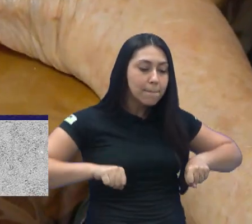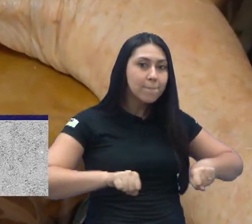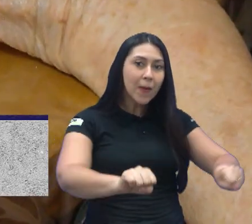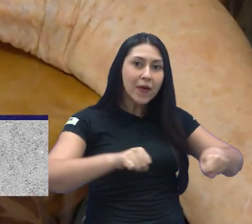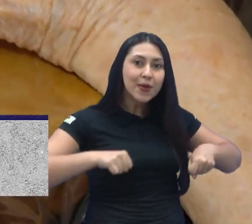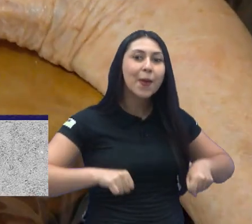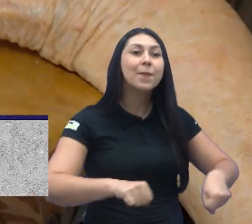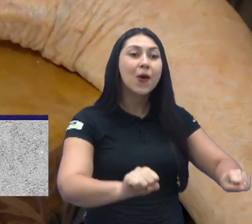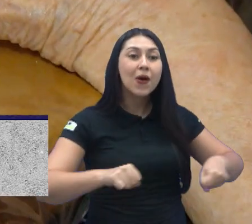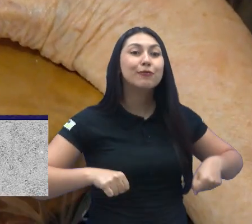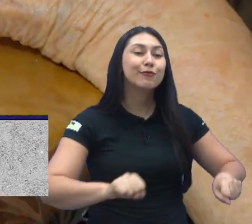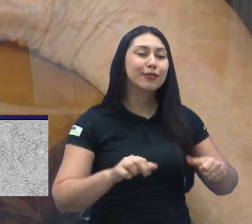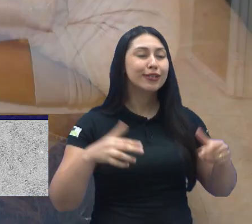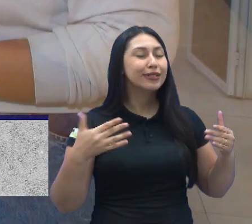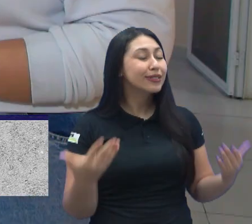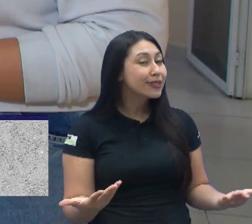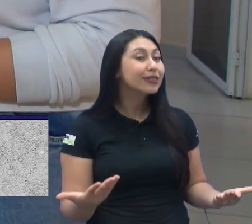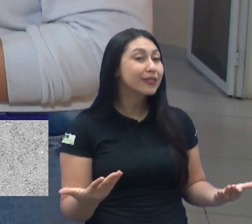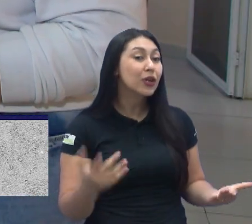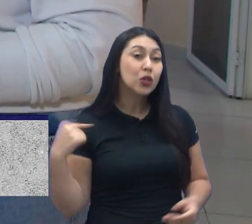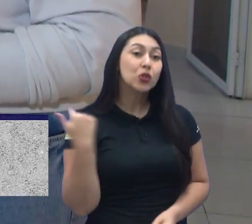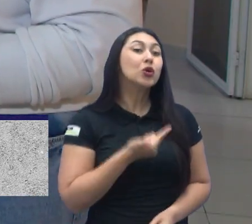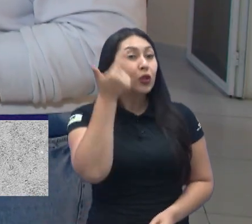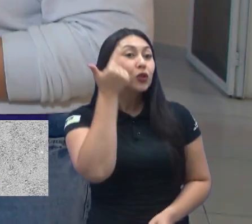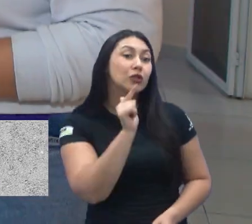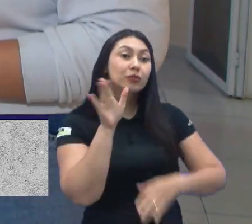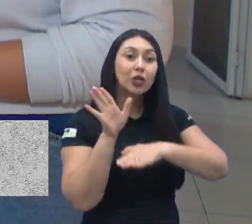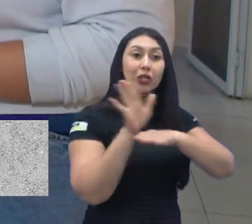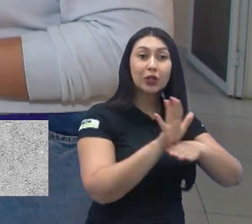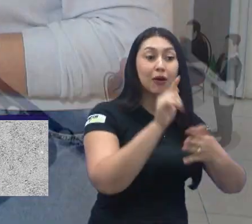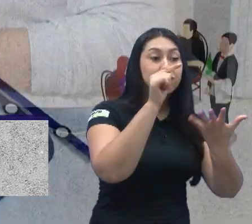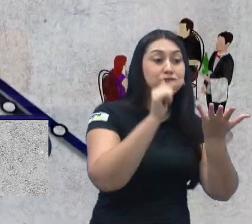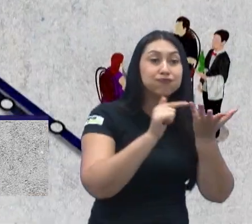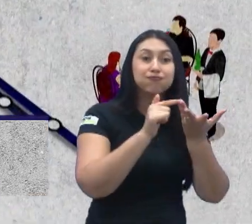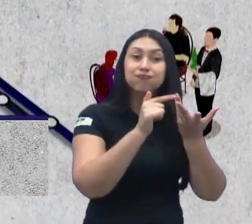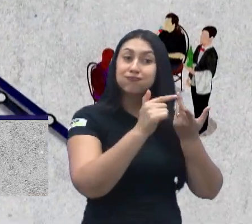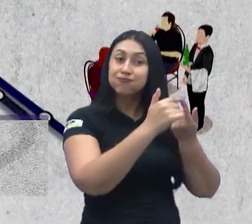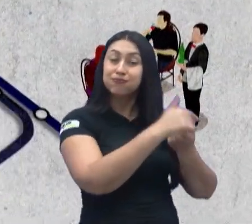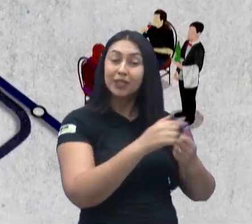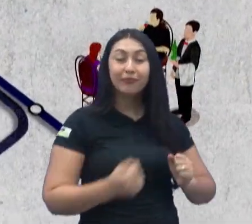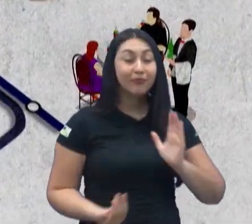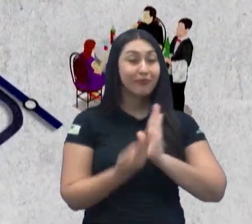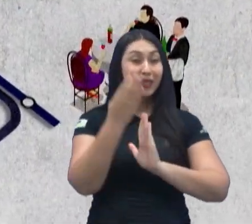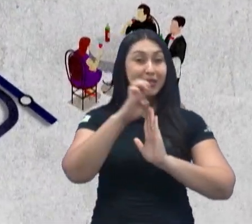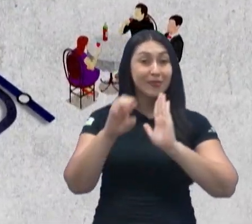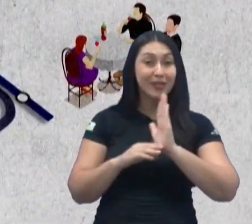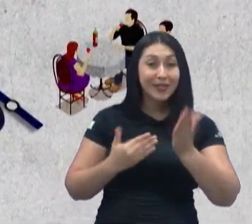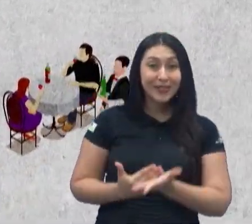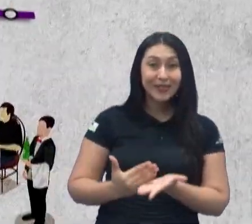né? Então assim, a gente consegue trabalhar vários aspectos em relação à parte culinária. O Estação Mercado está no